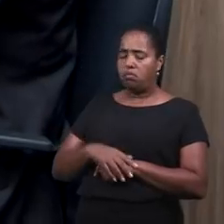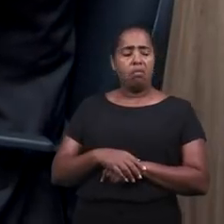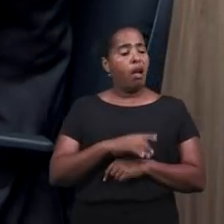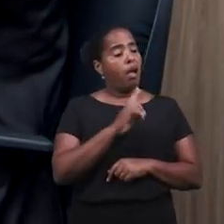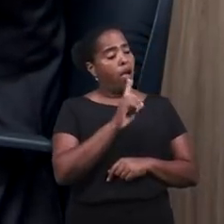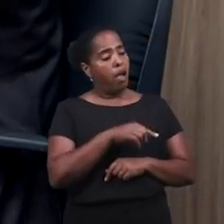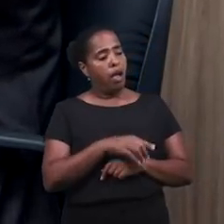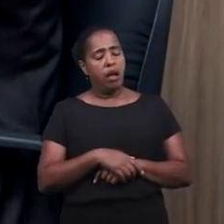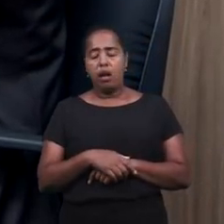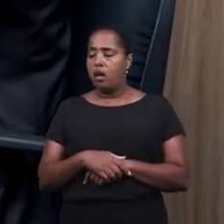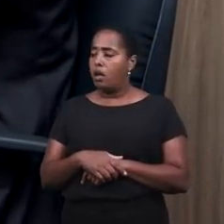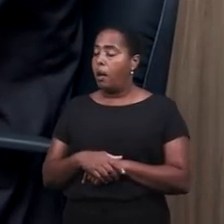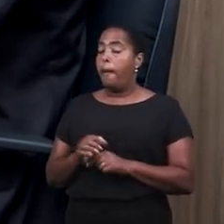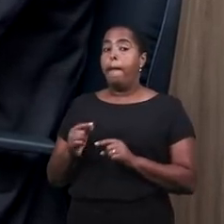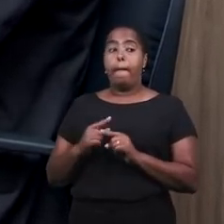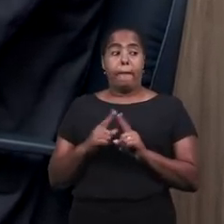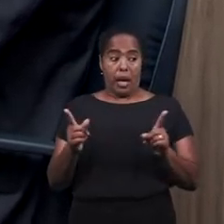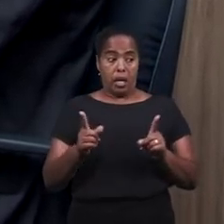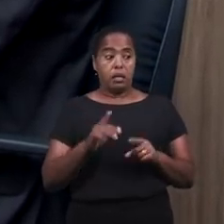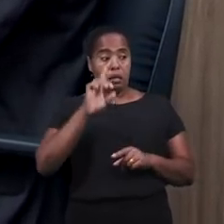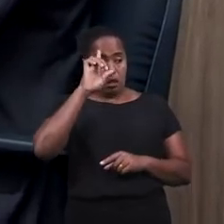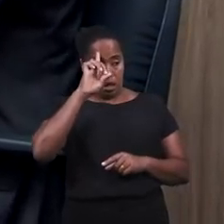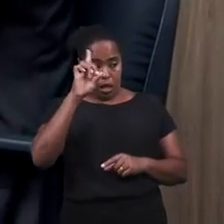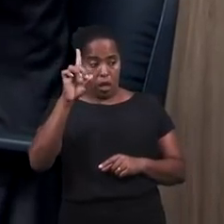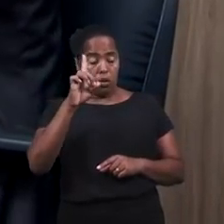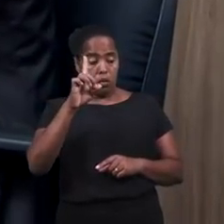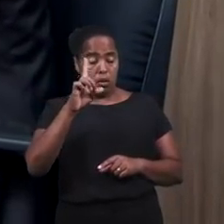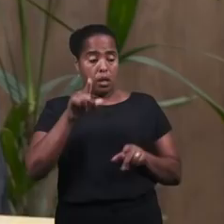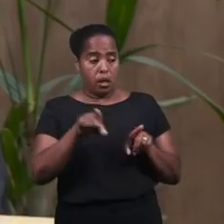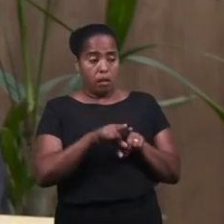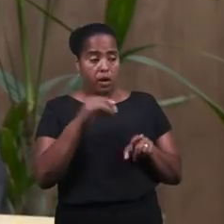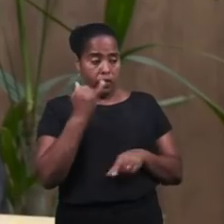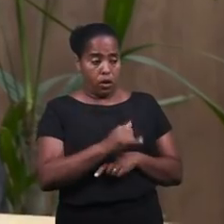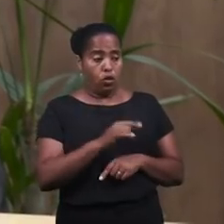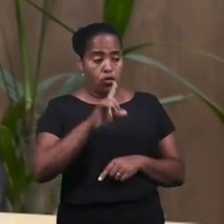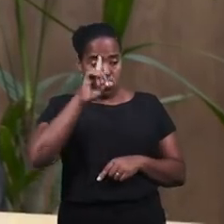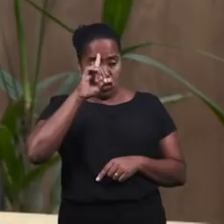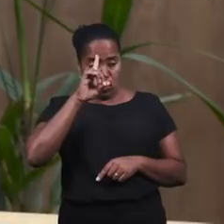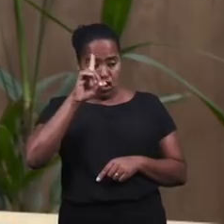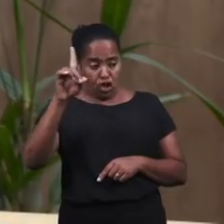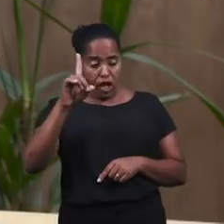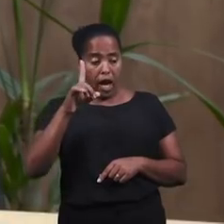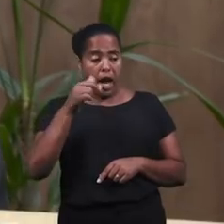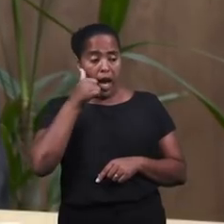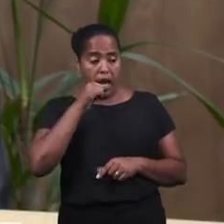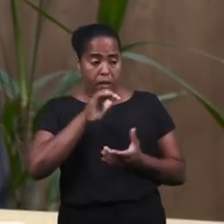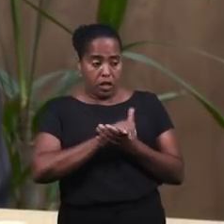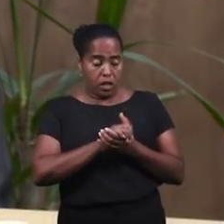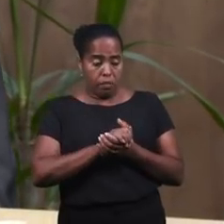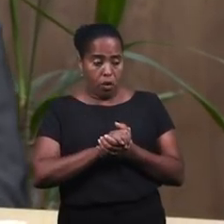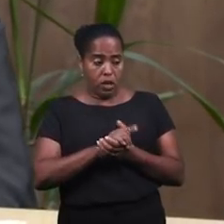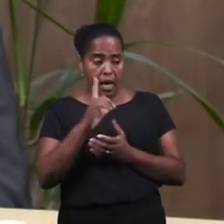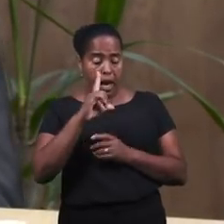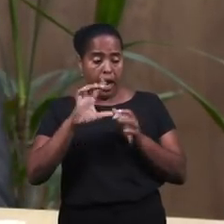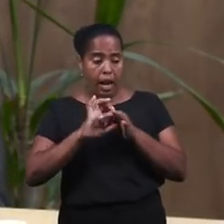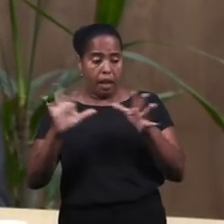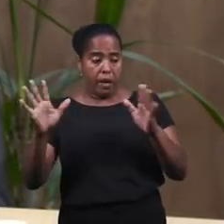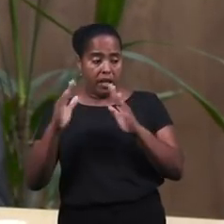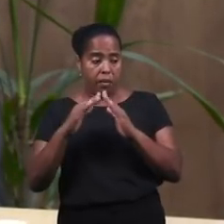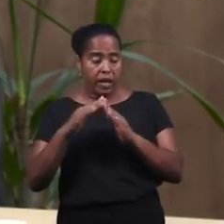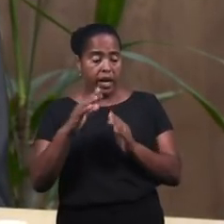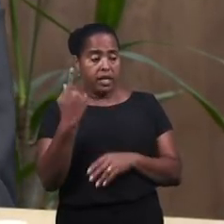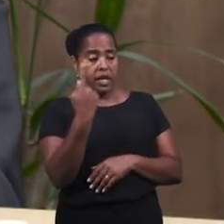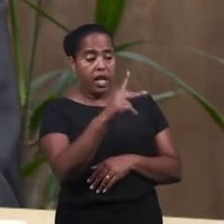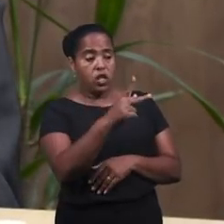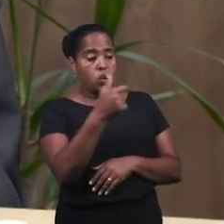falou, Agora Deus também me falou o seguinte, que no dia que a minha mulher estiver de alta, a sua mulher vai estar grávida.